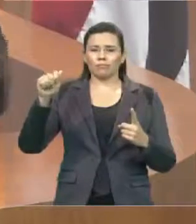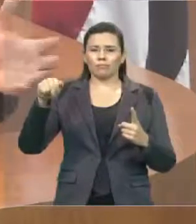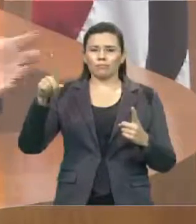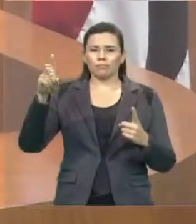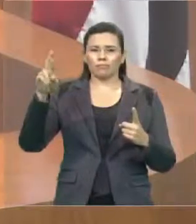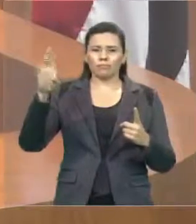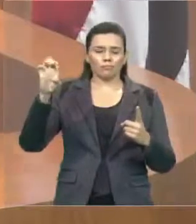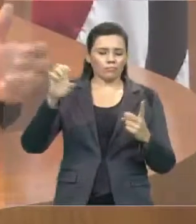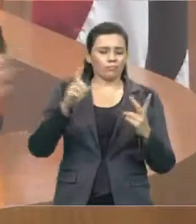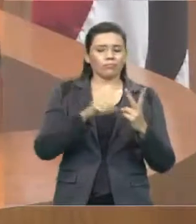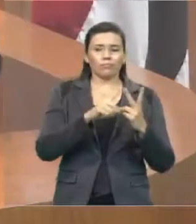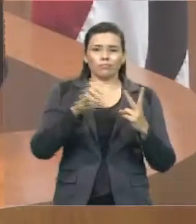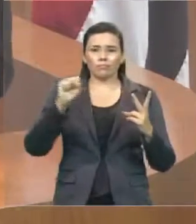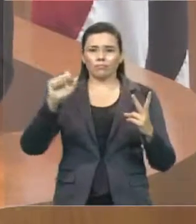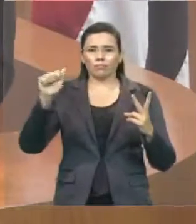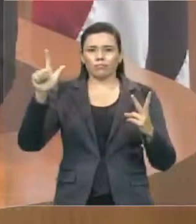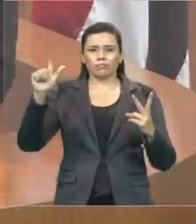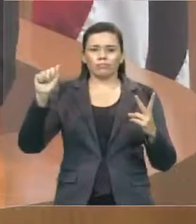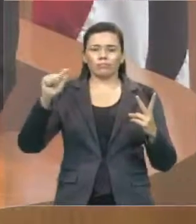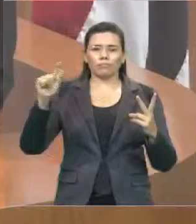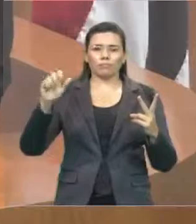doutor Rafael, doutor Vicente.